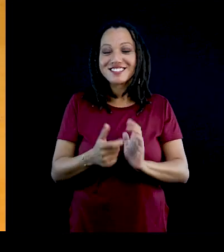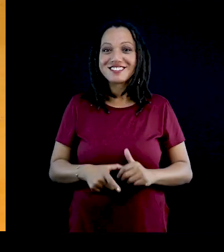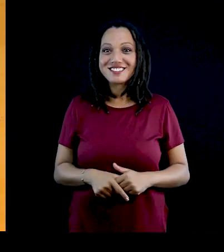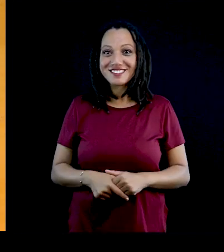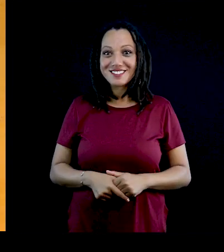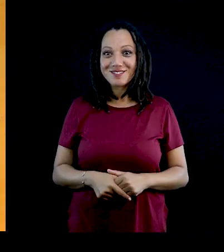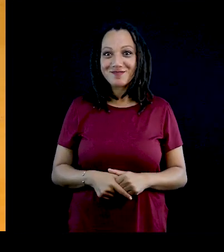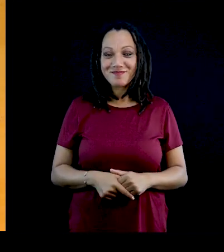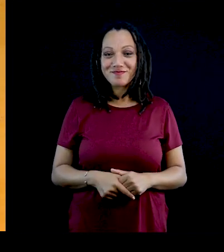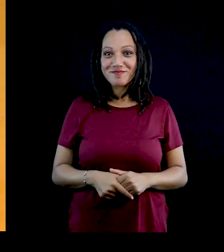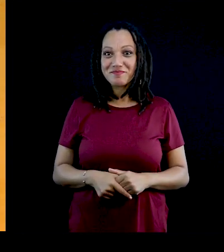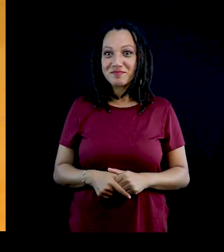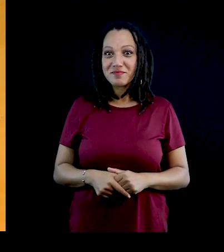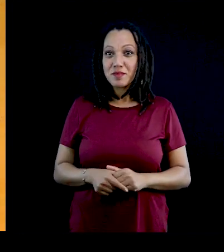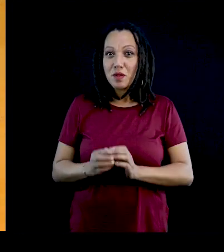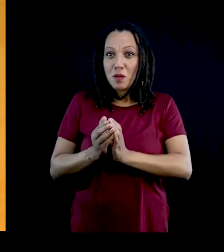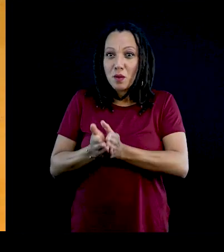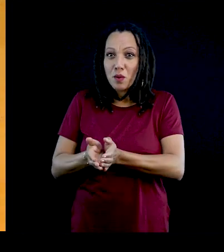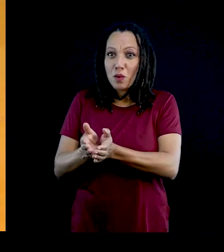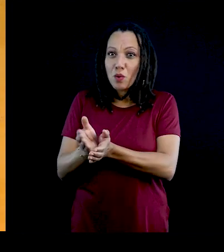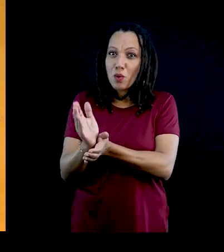Aqui eu vou desenhar uma vela.